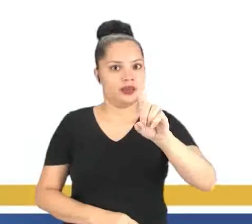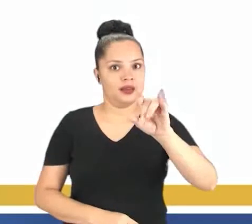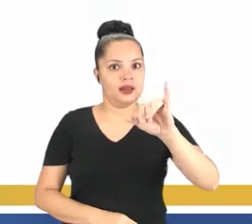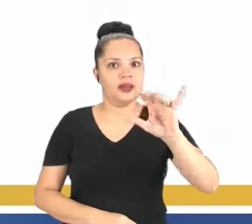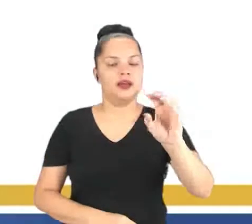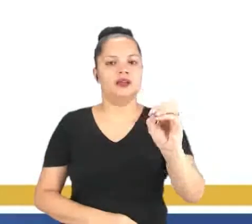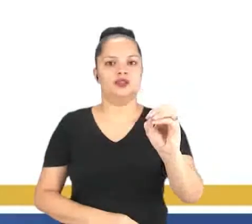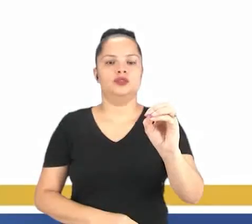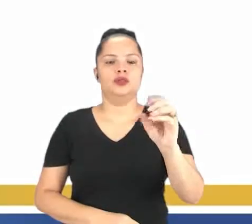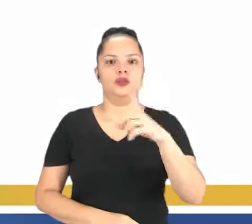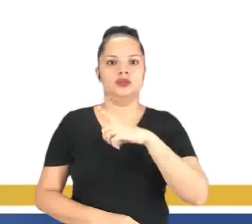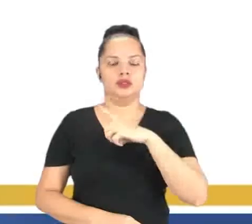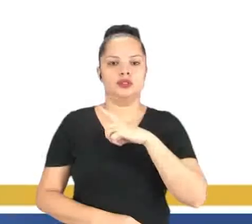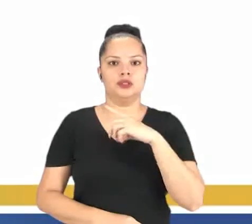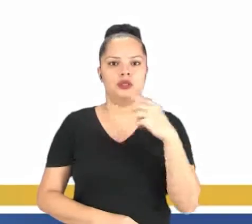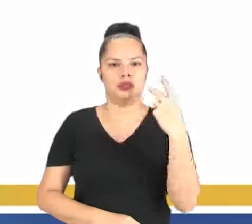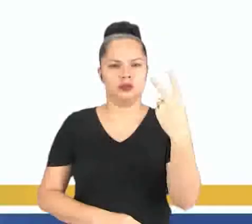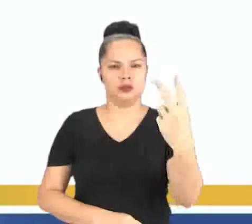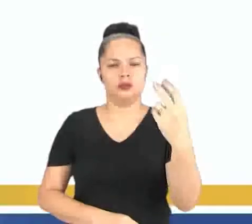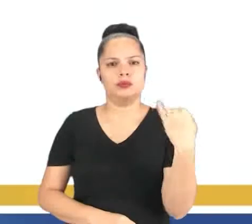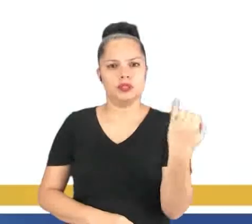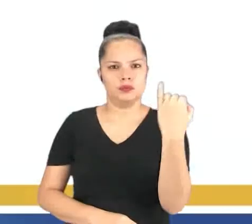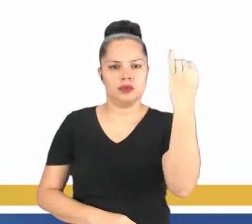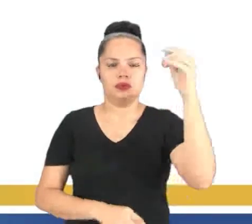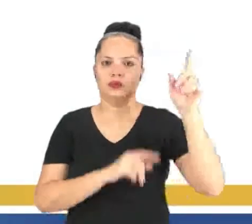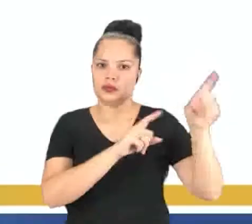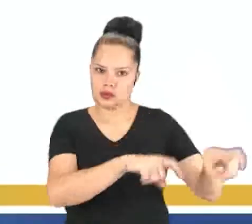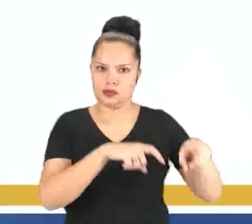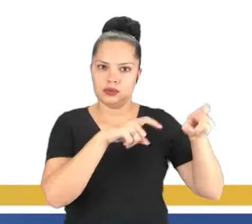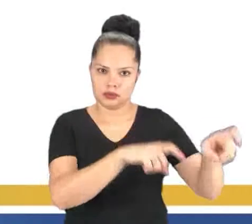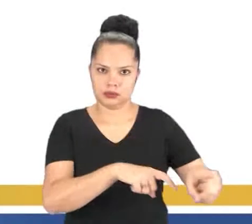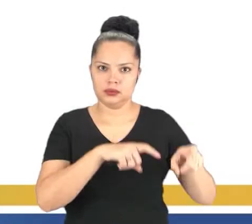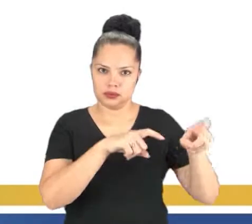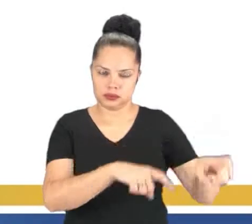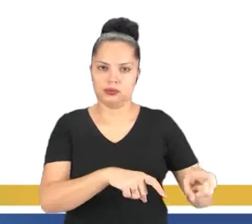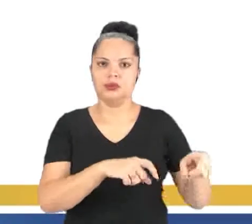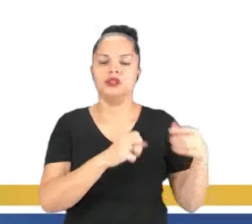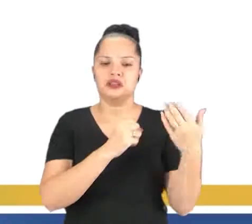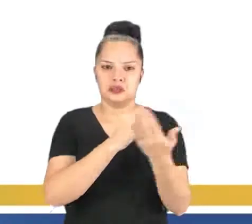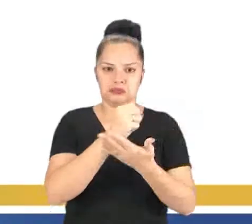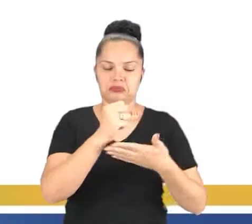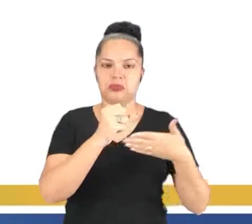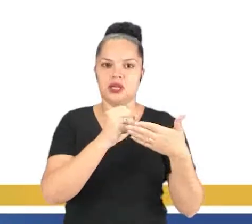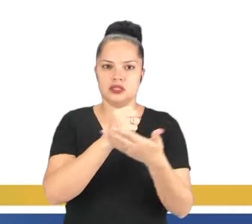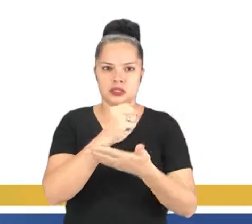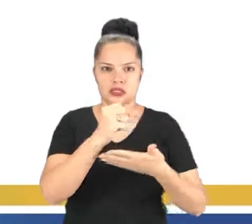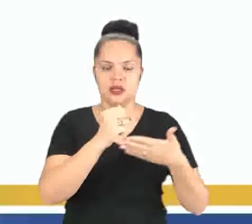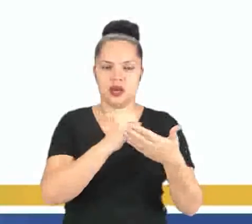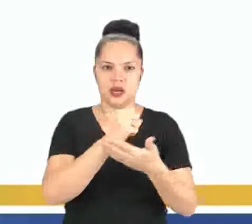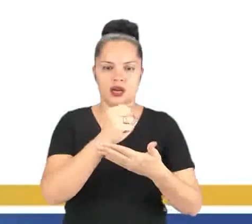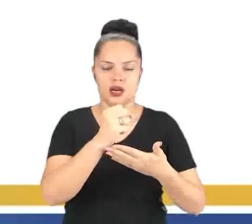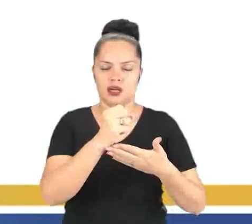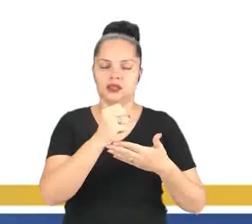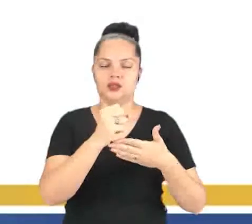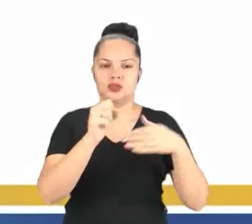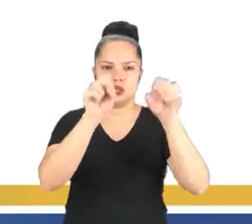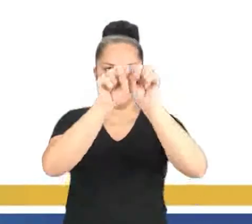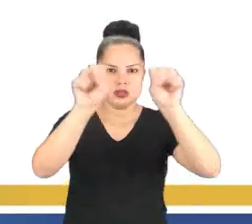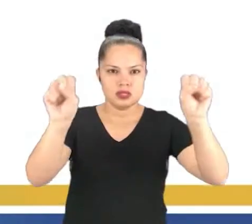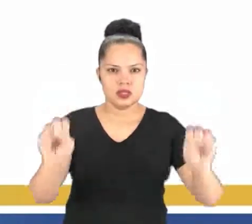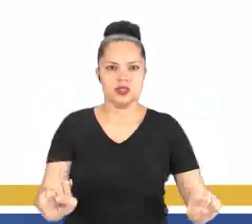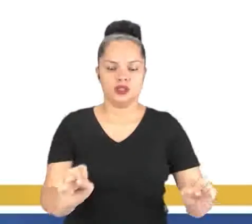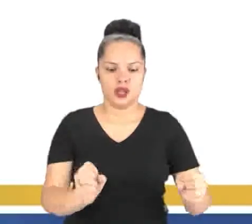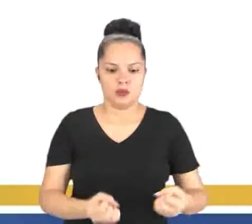semelhantes seus dois elementos mais marcantes foram agricultura é baseada nas grandes no baseado nos grandes sistemas de